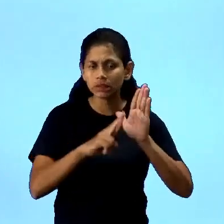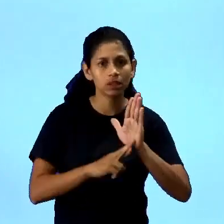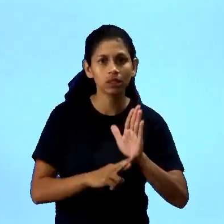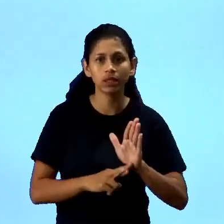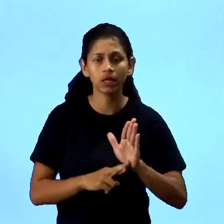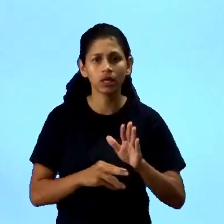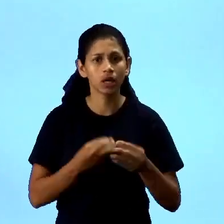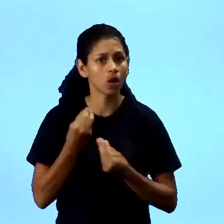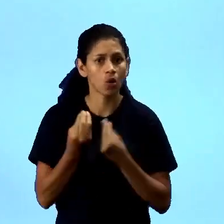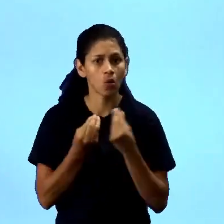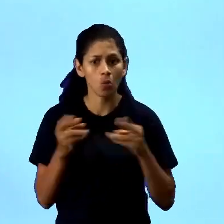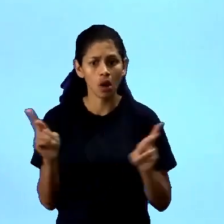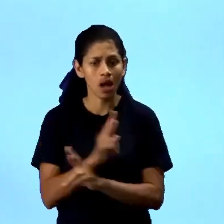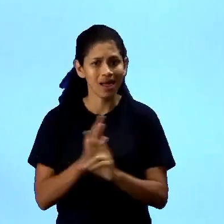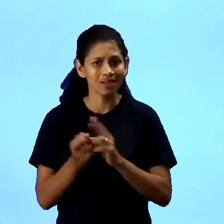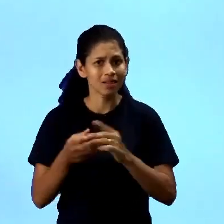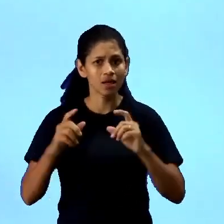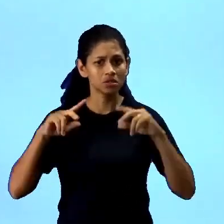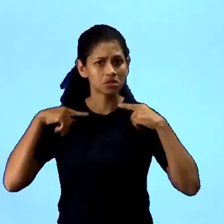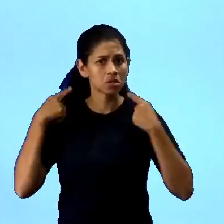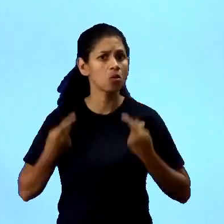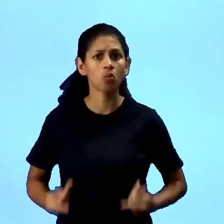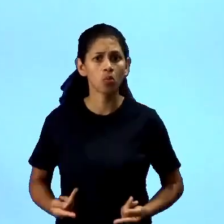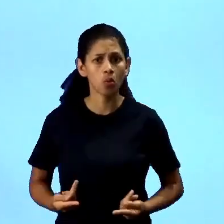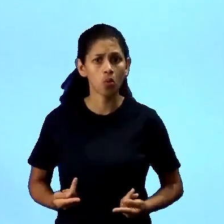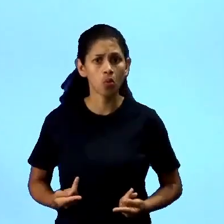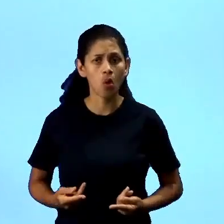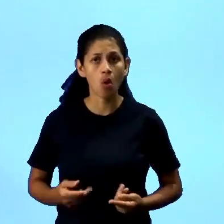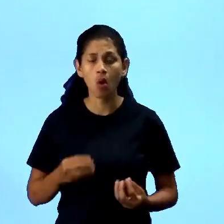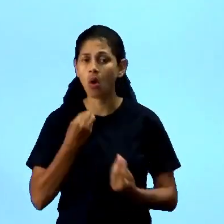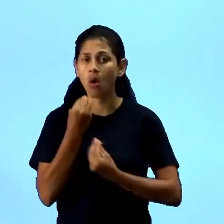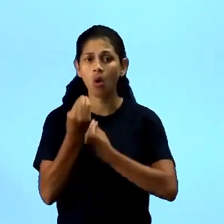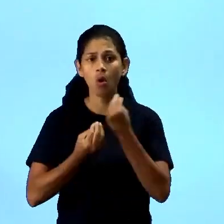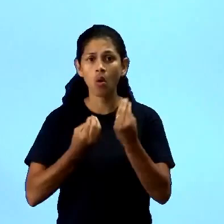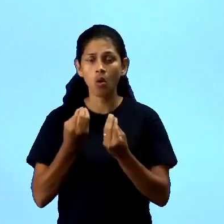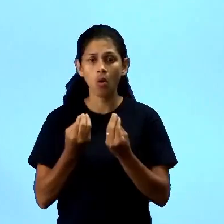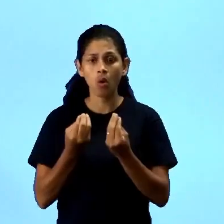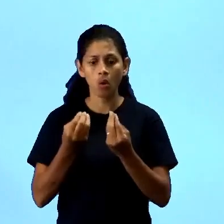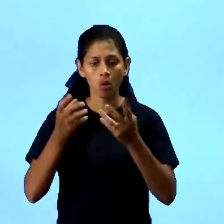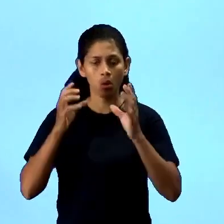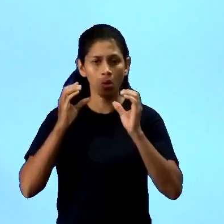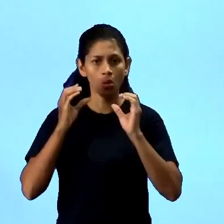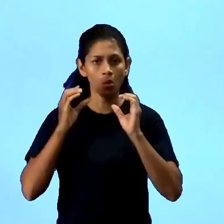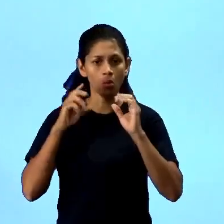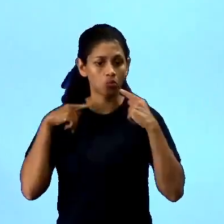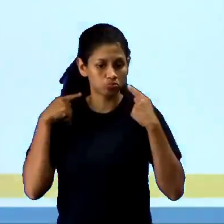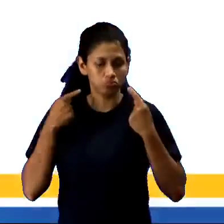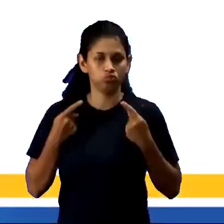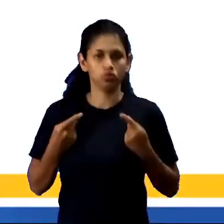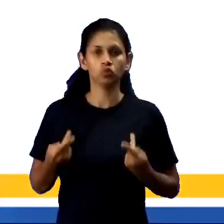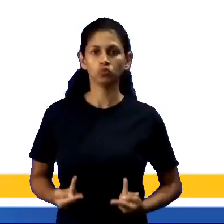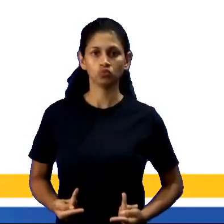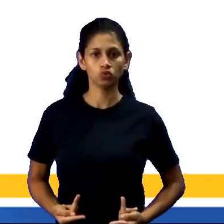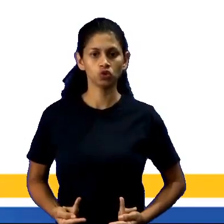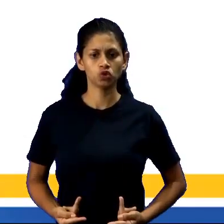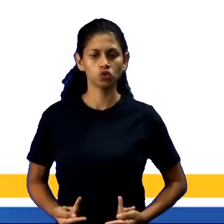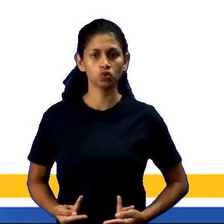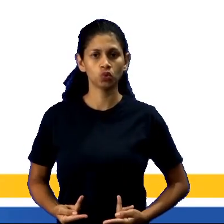de maneira mais específica? Como nos comportaríamos no trânsito se não fossem as leis, por